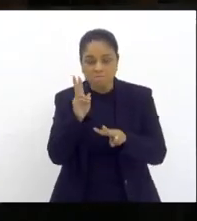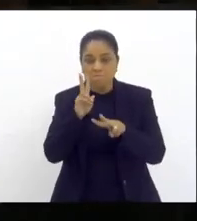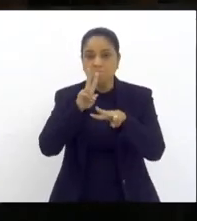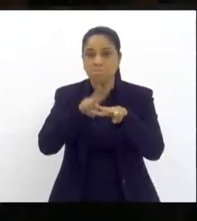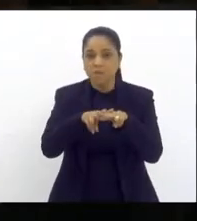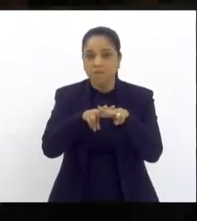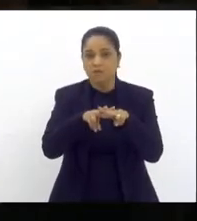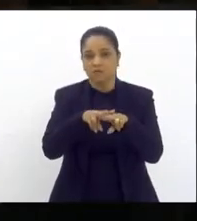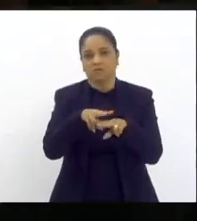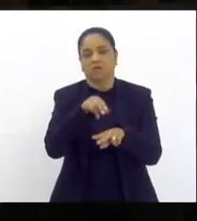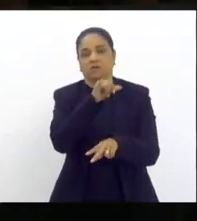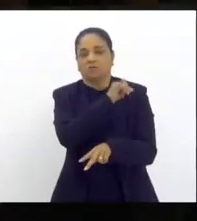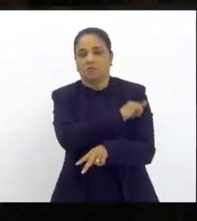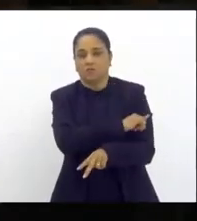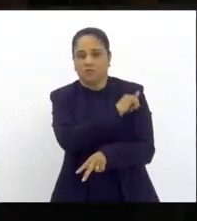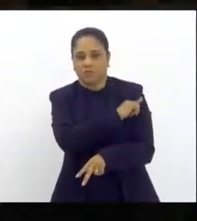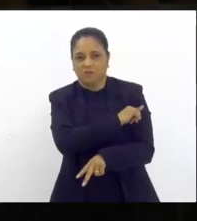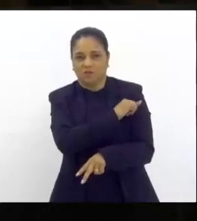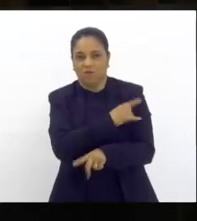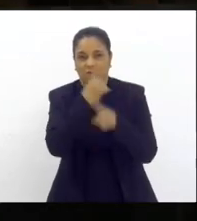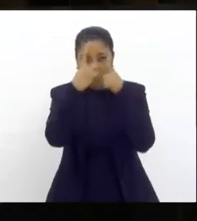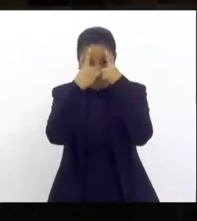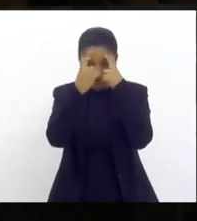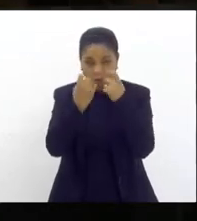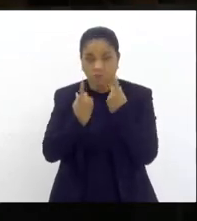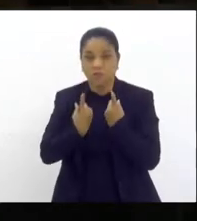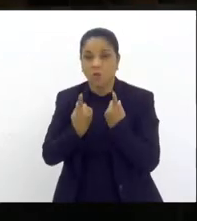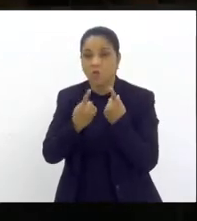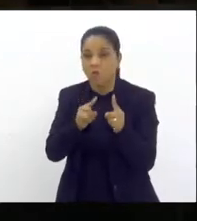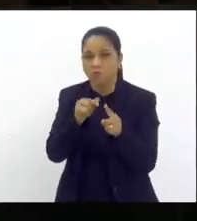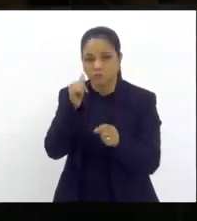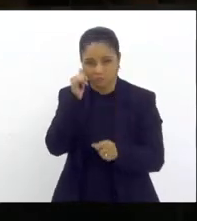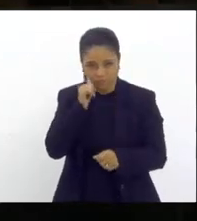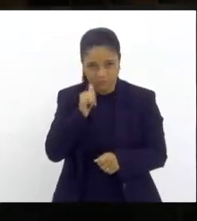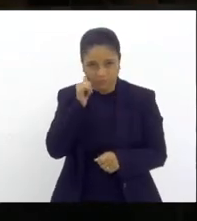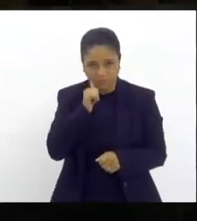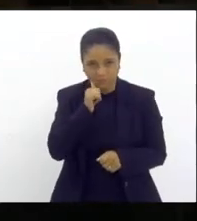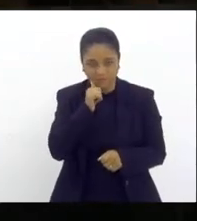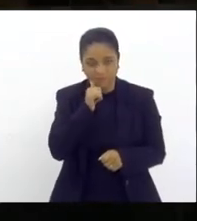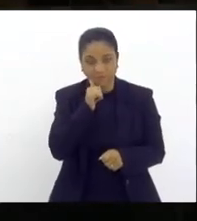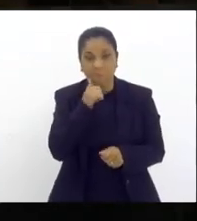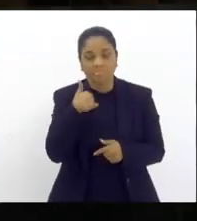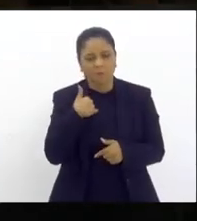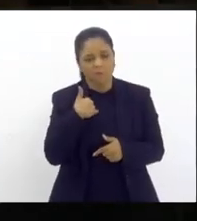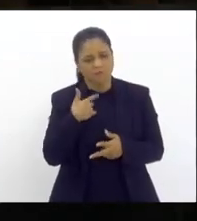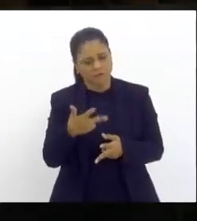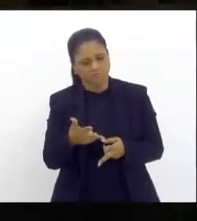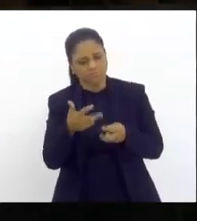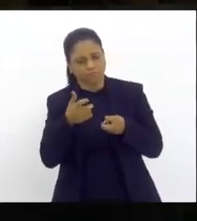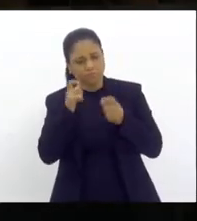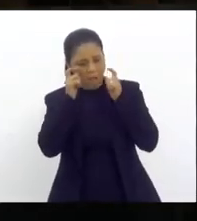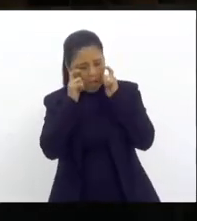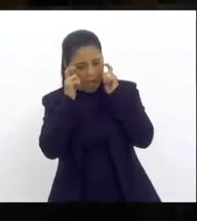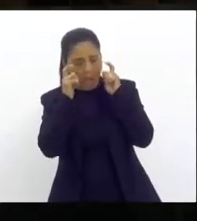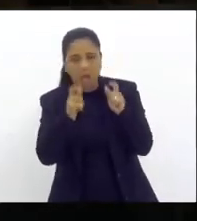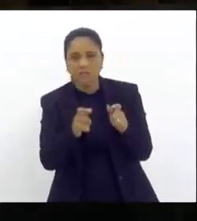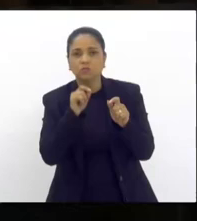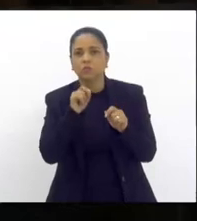no estado do Rio de Janeiro por violência contra a mulher. E aí me chamou a atenção, senhor presidente, que